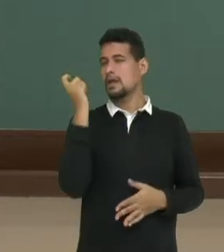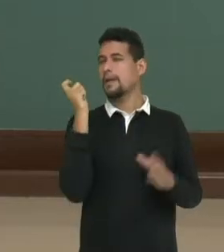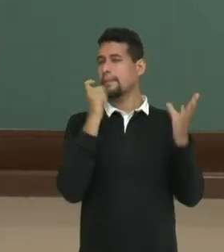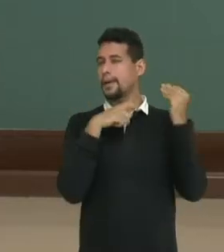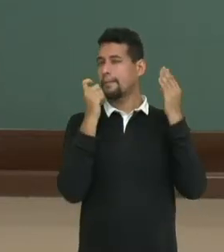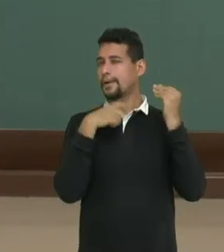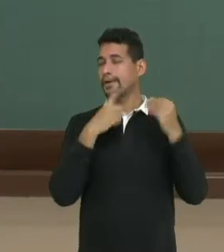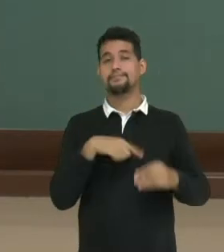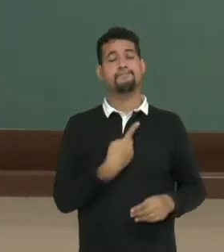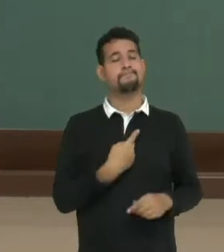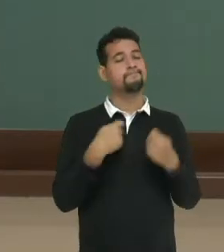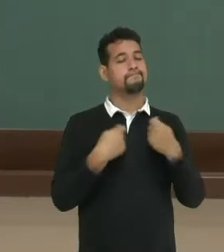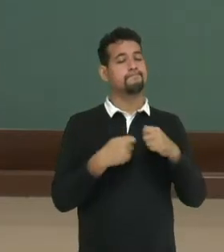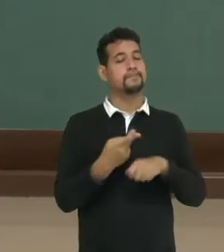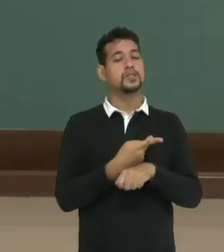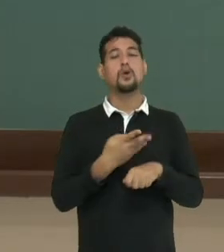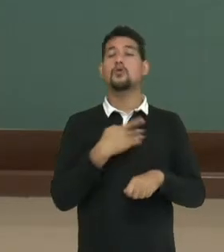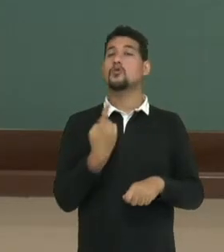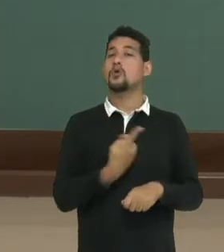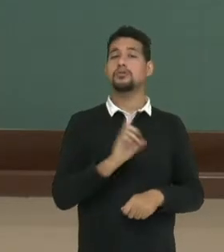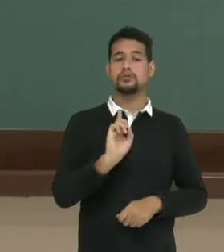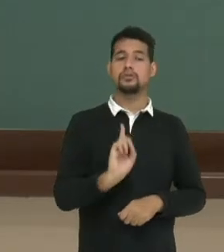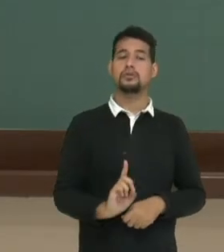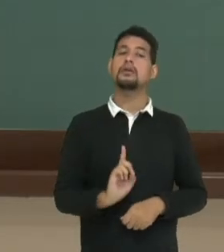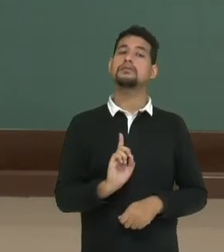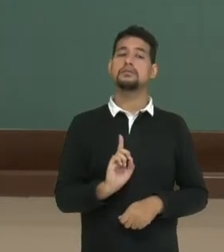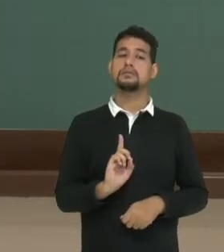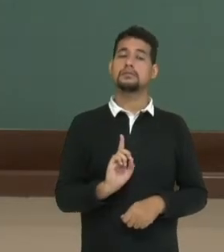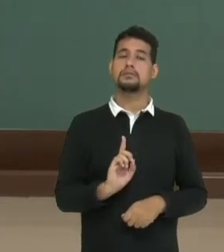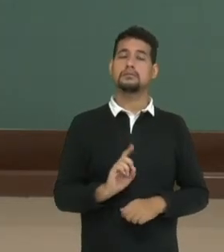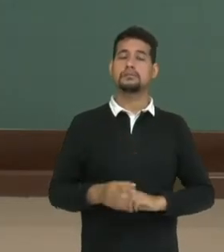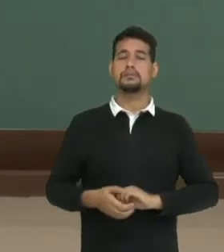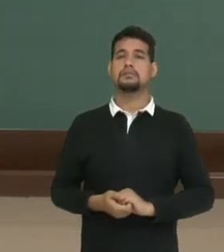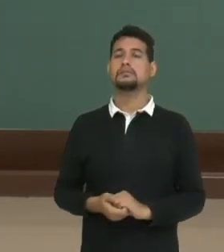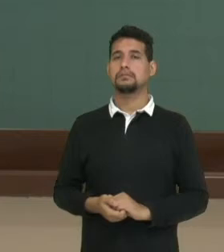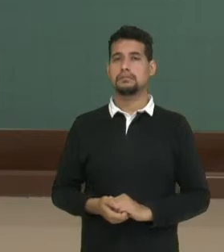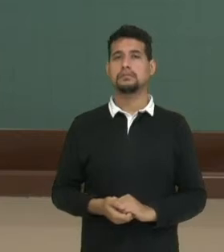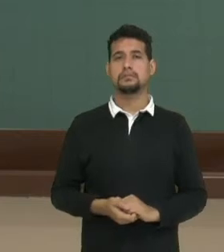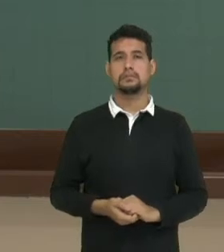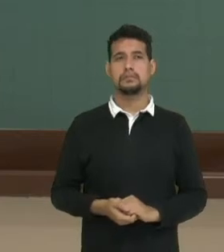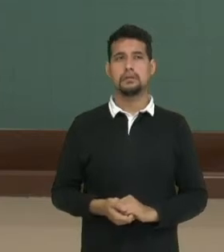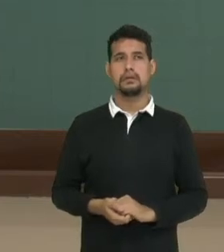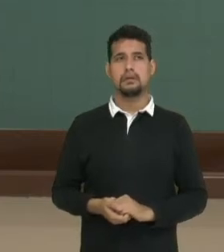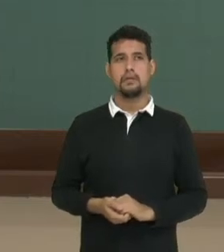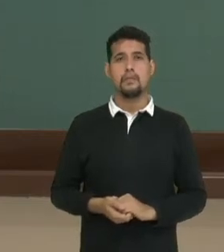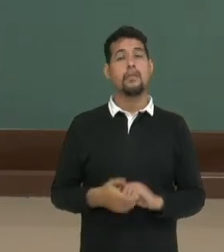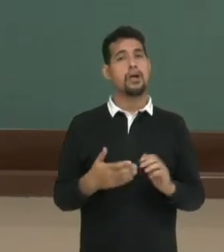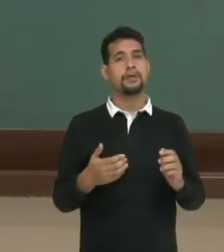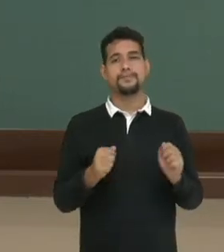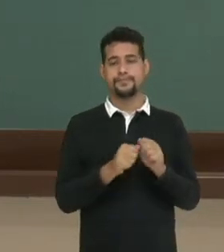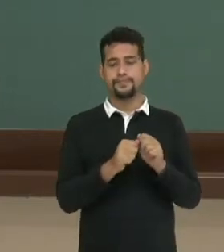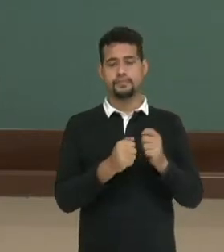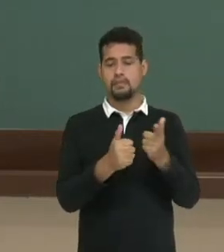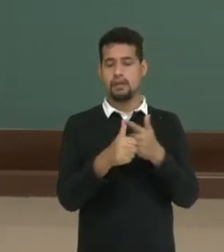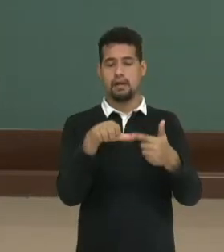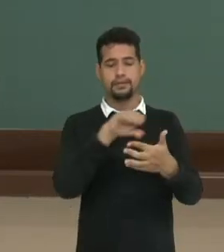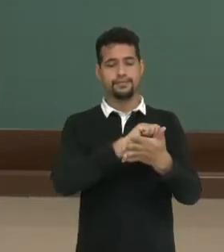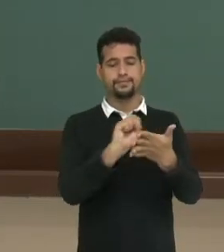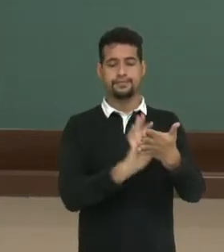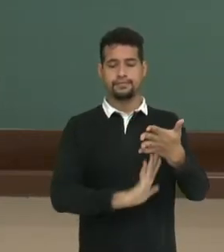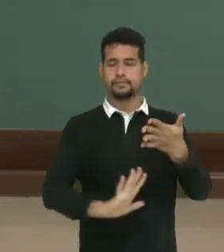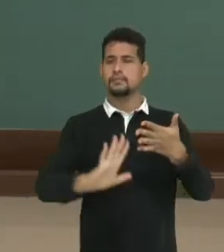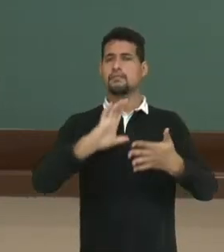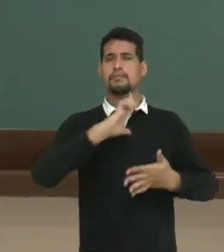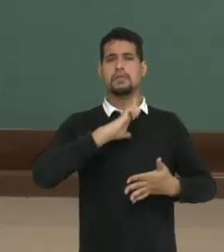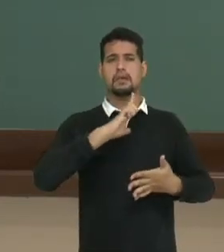gente tem que procurar os nossos direitos enquanto consumidores, ok? Então, para nossa primeira atividade, nós temos